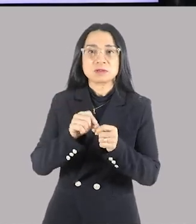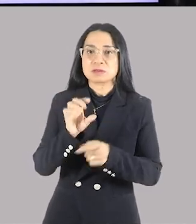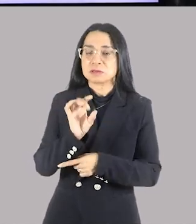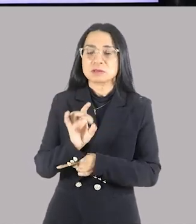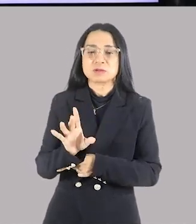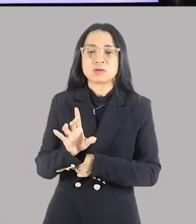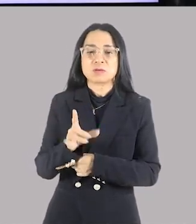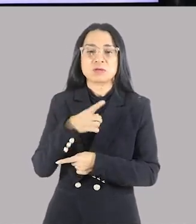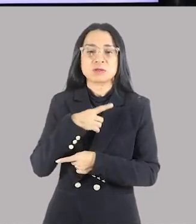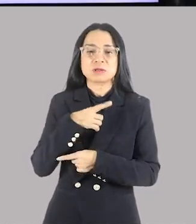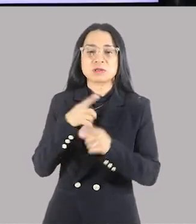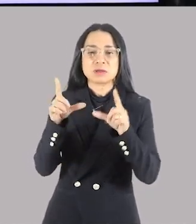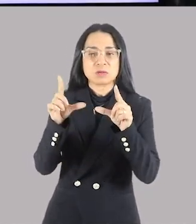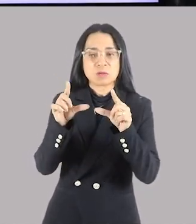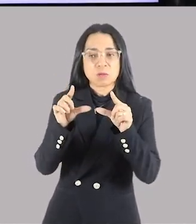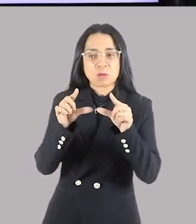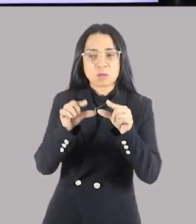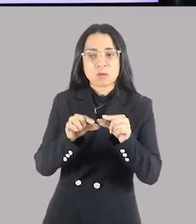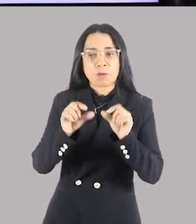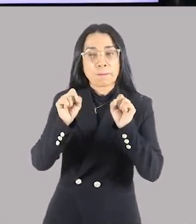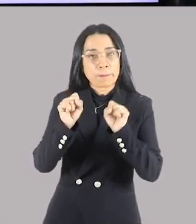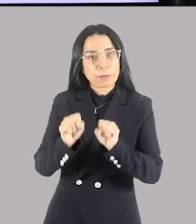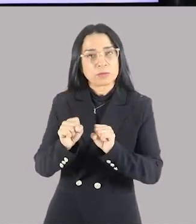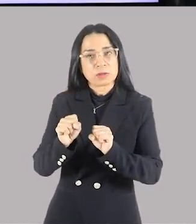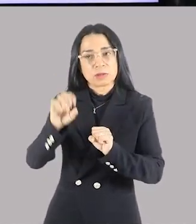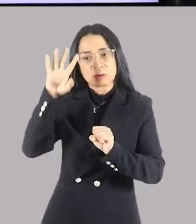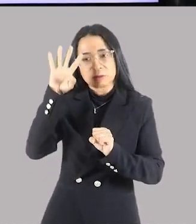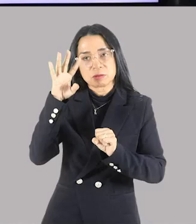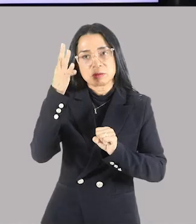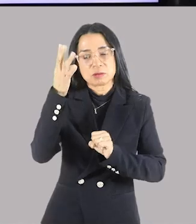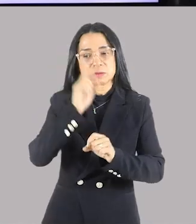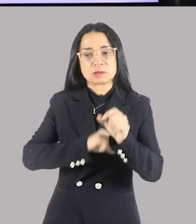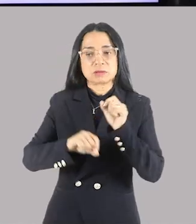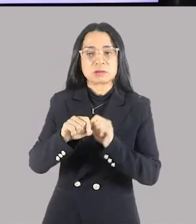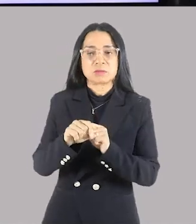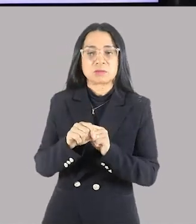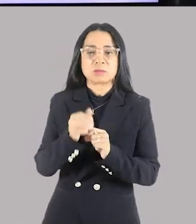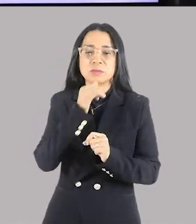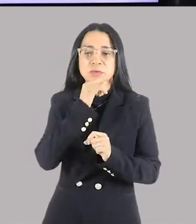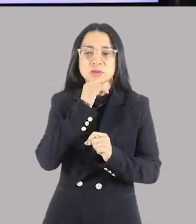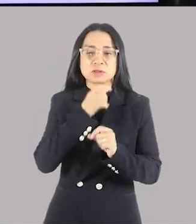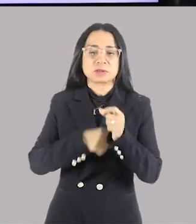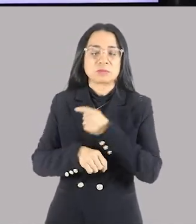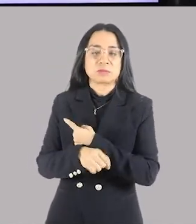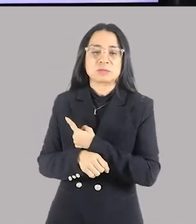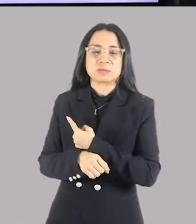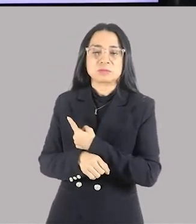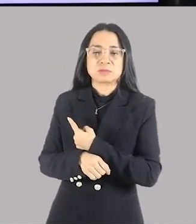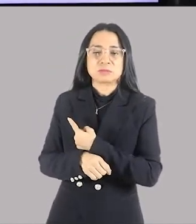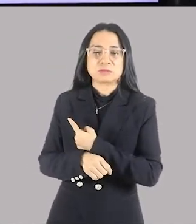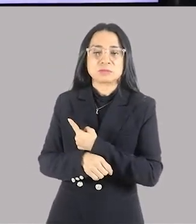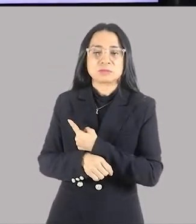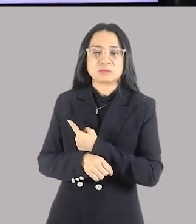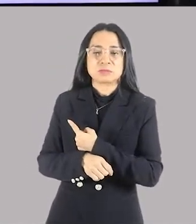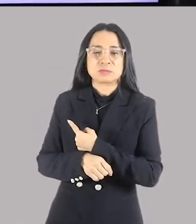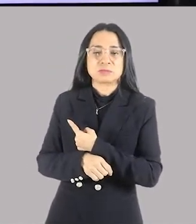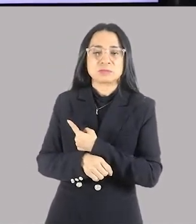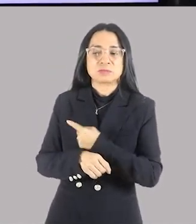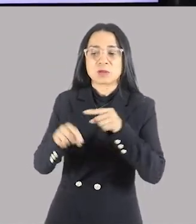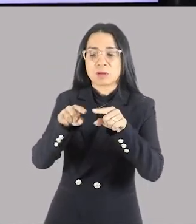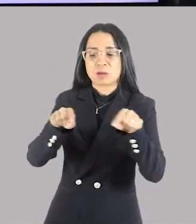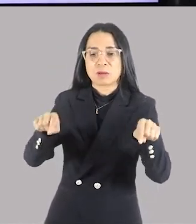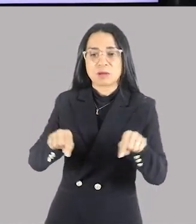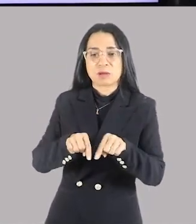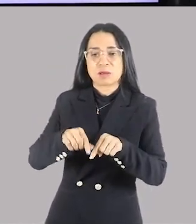têm ali um reduzido poder decisório, reduzido mesmo. Por exemplo, um órgão de almoxarifado, ele pode